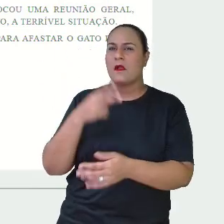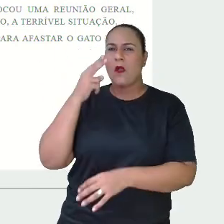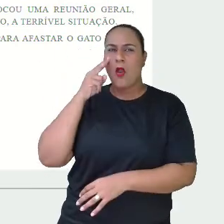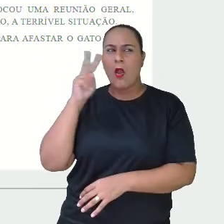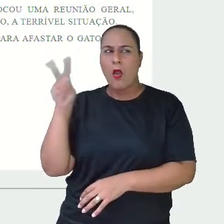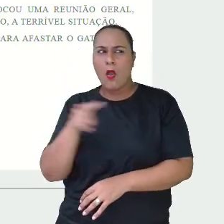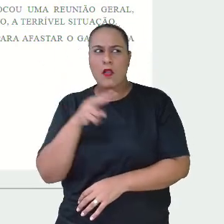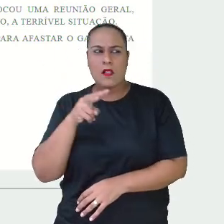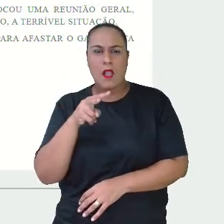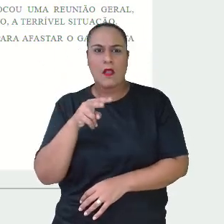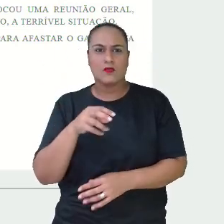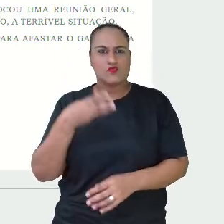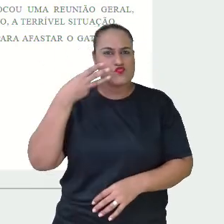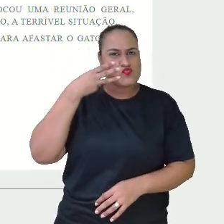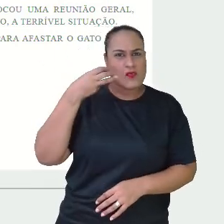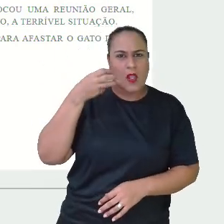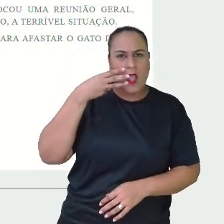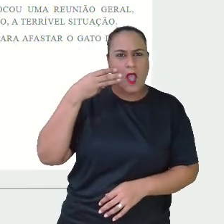faiscar dos olhos do felino,